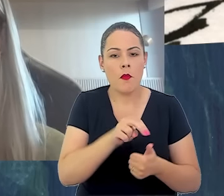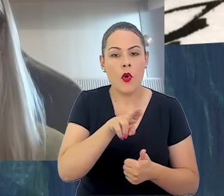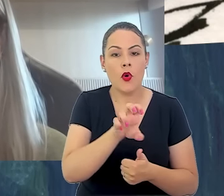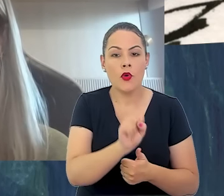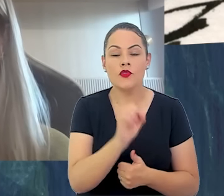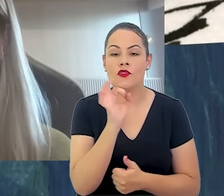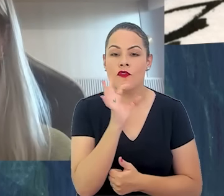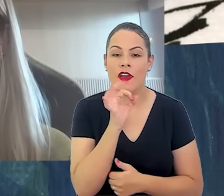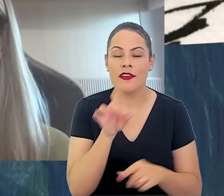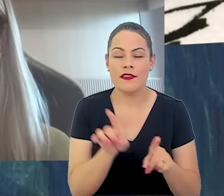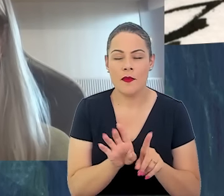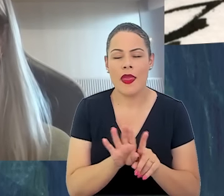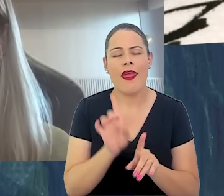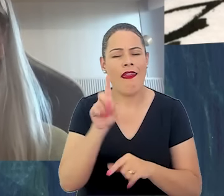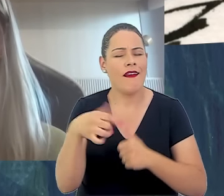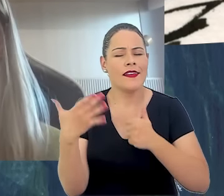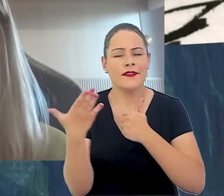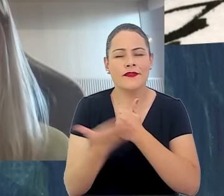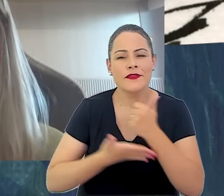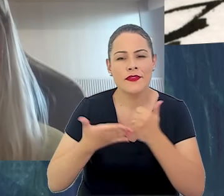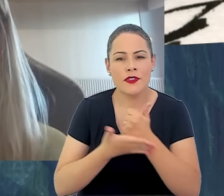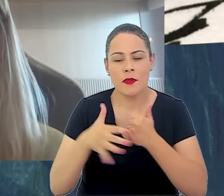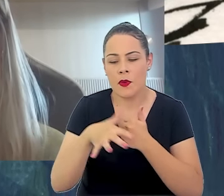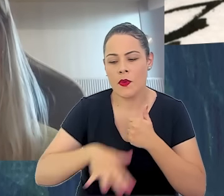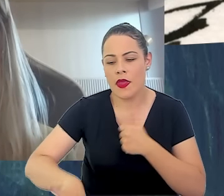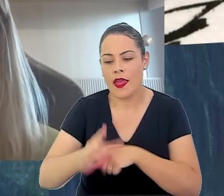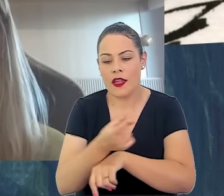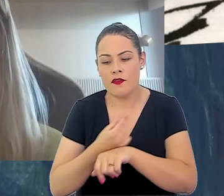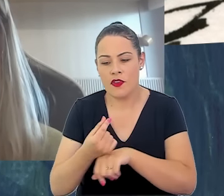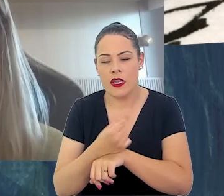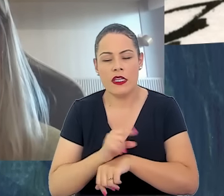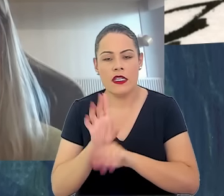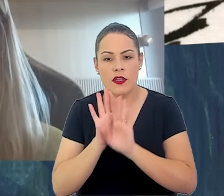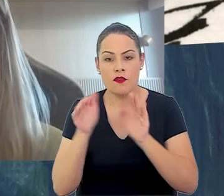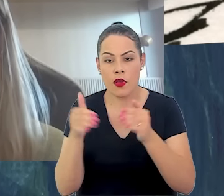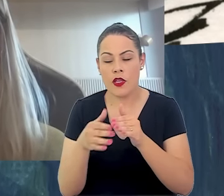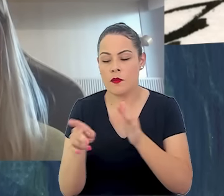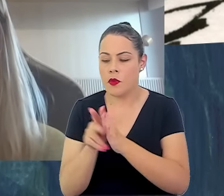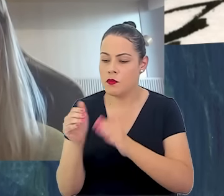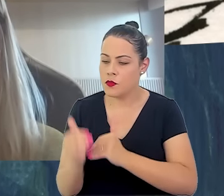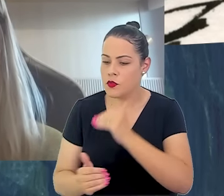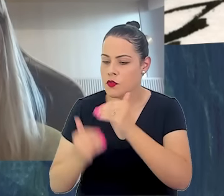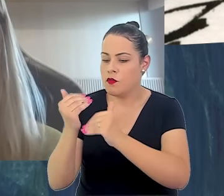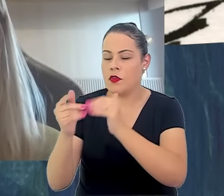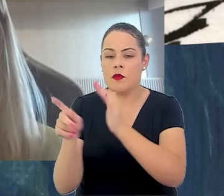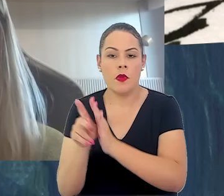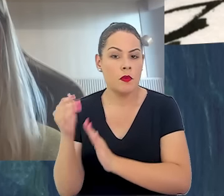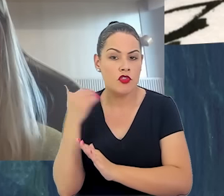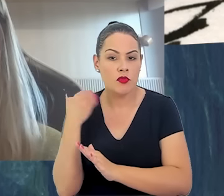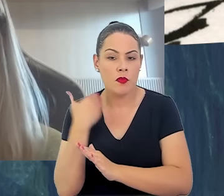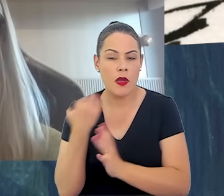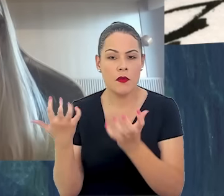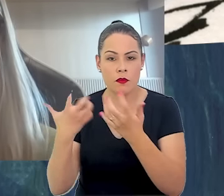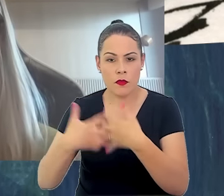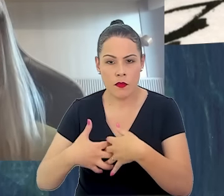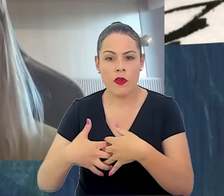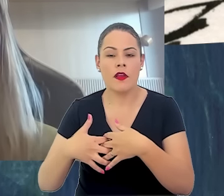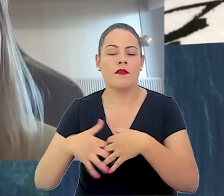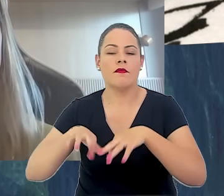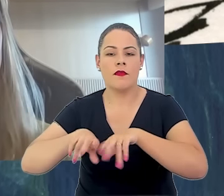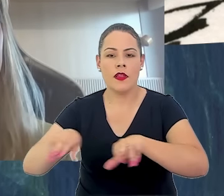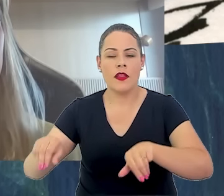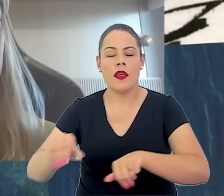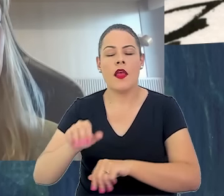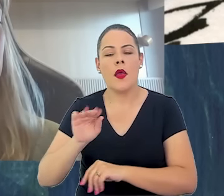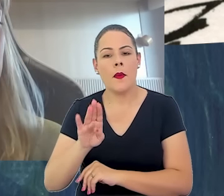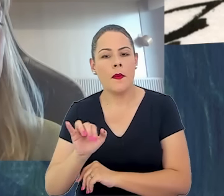bônus verdes. É fundamental que o setor financeiro, seja ele o setor de desenvolvimento, né, de bancos multilaterais, como o BID,